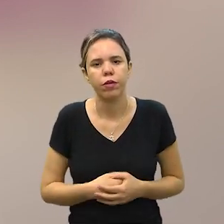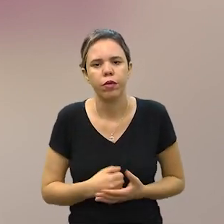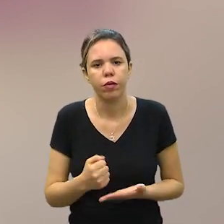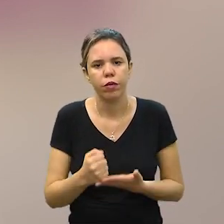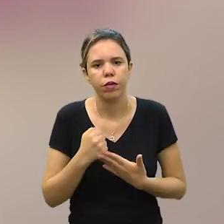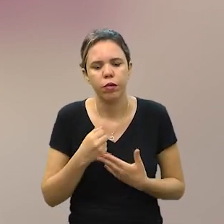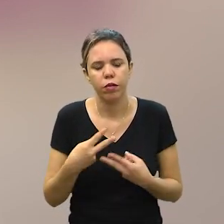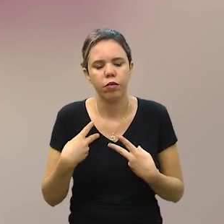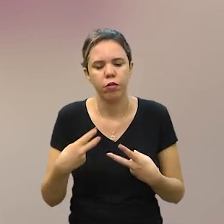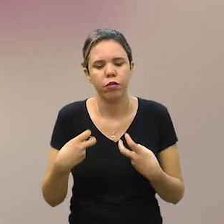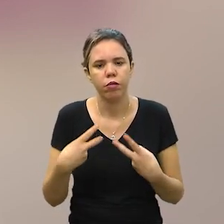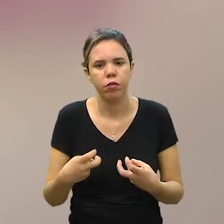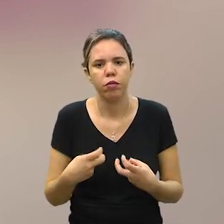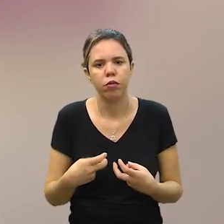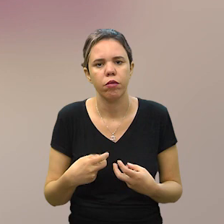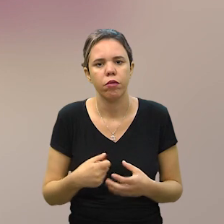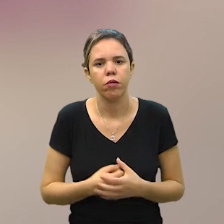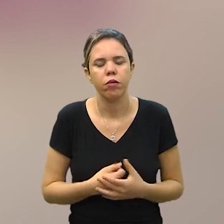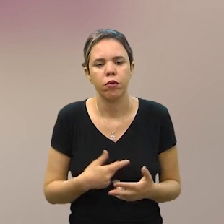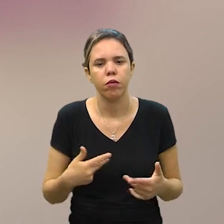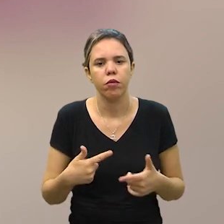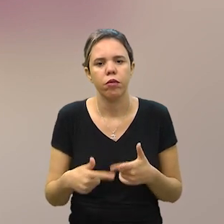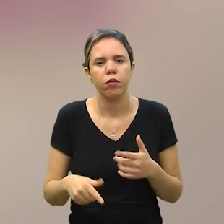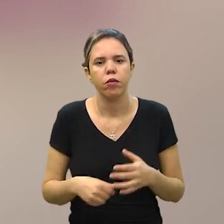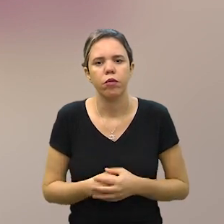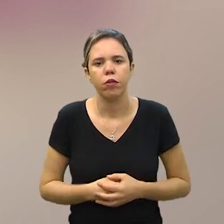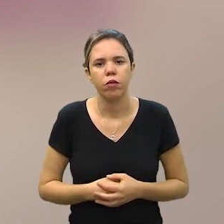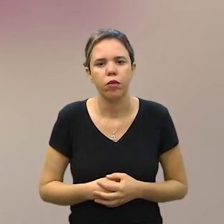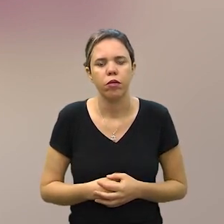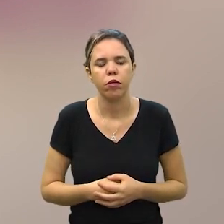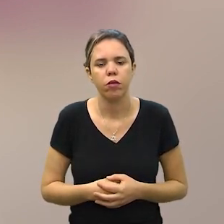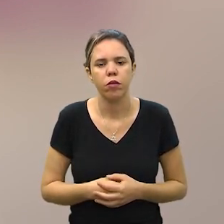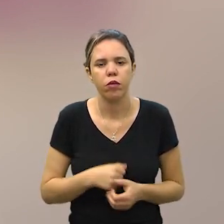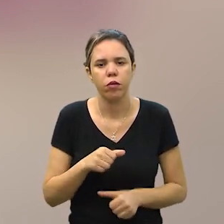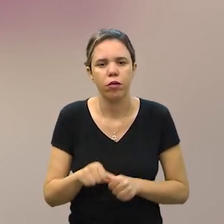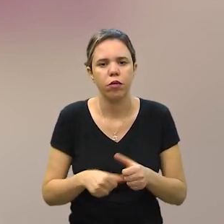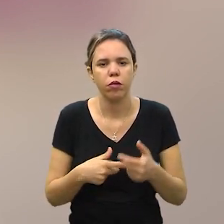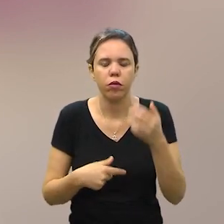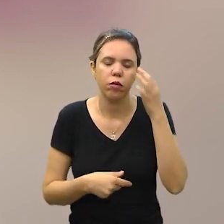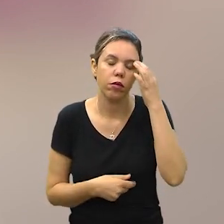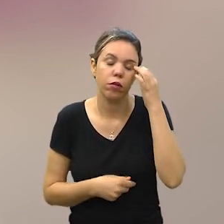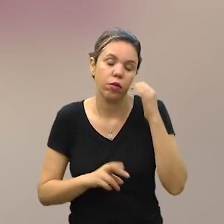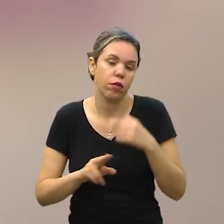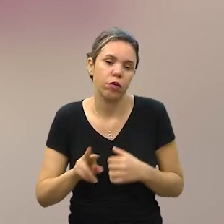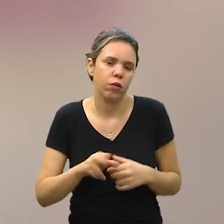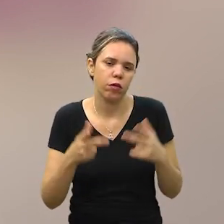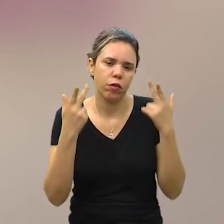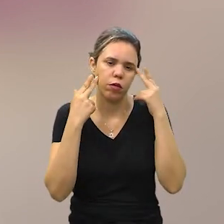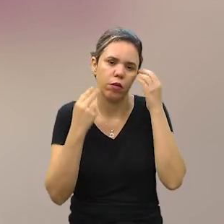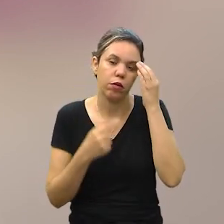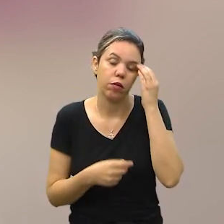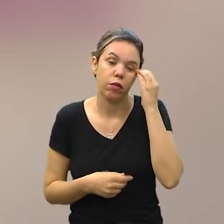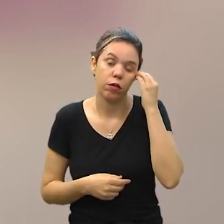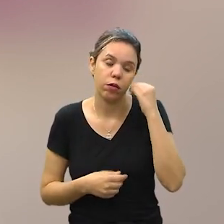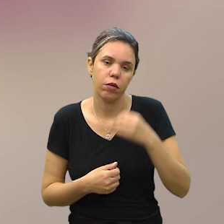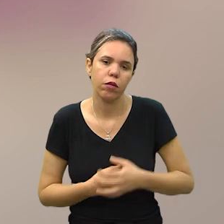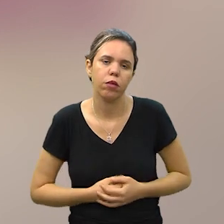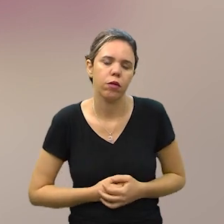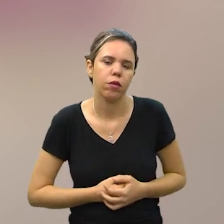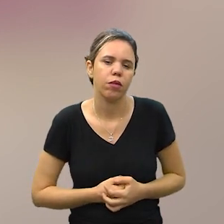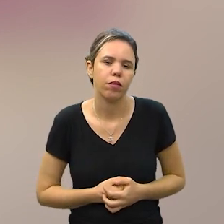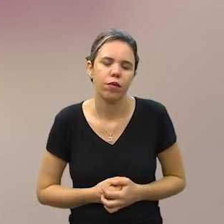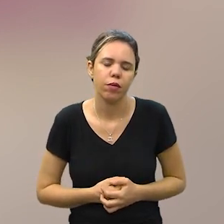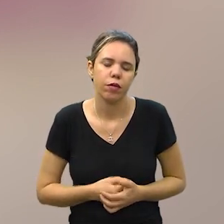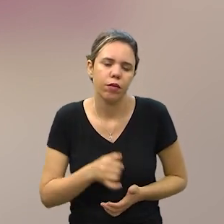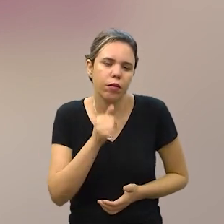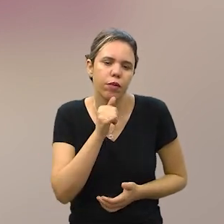é ele que vai ver que alguns sintomas estão alterados, que não é normal isso,